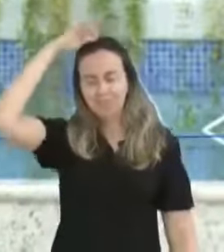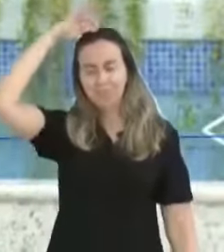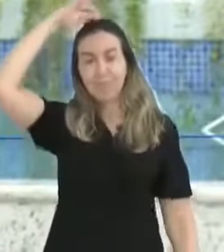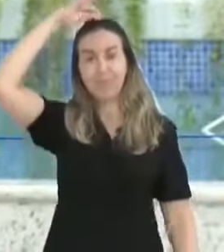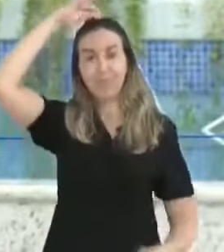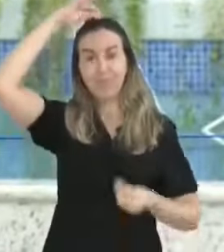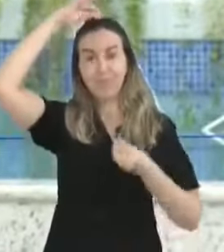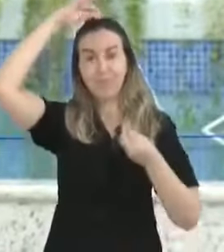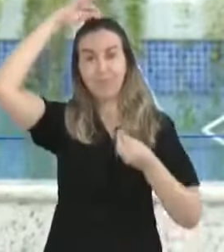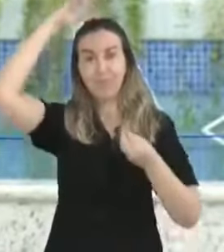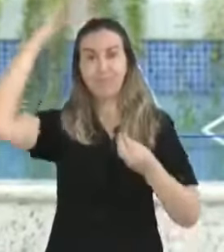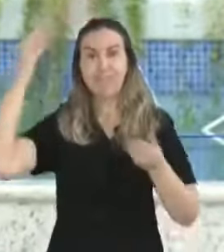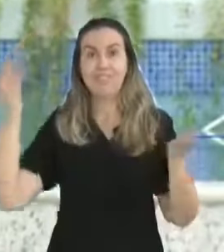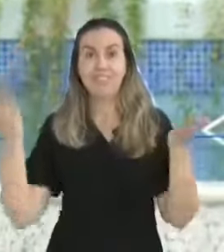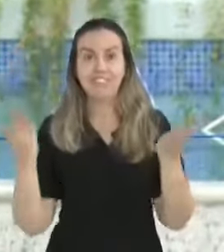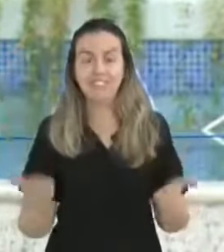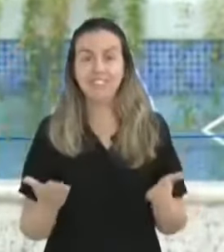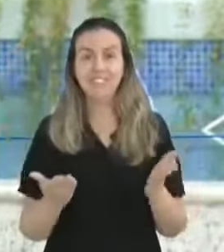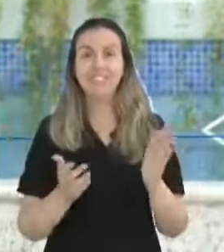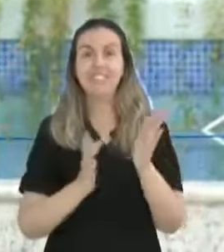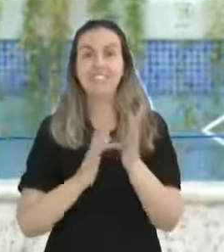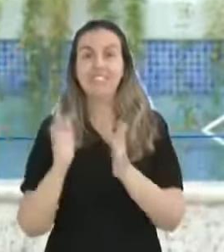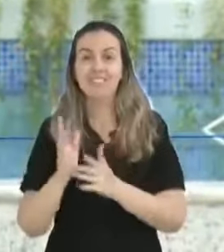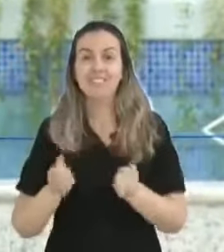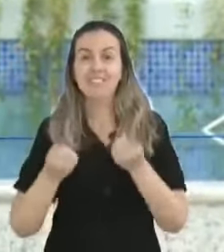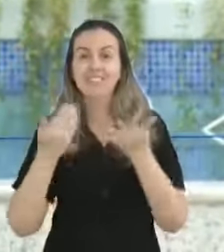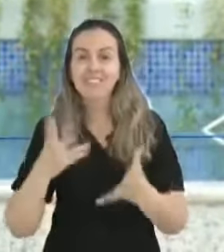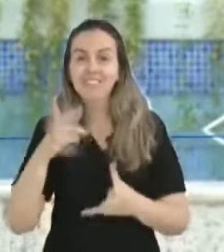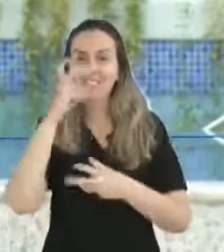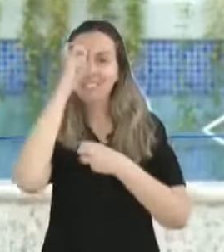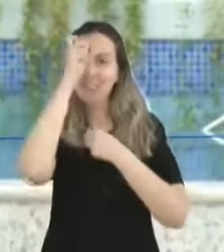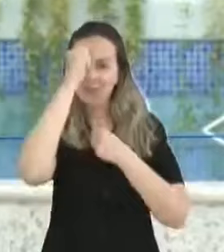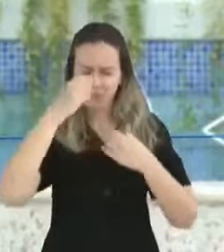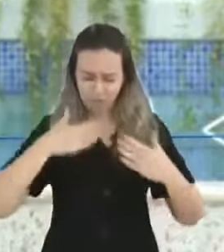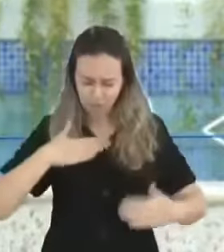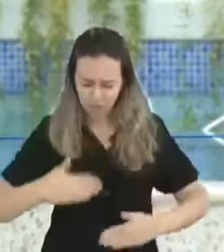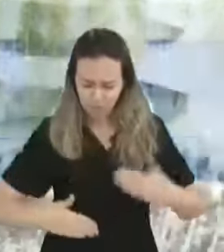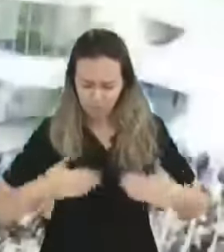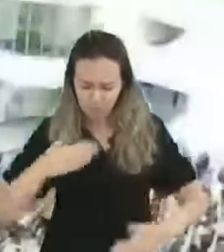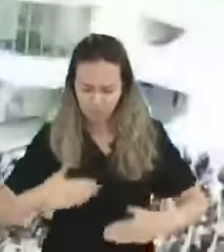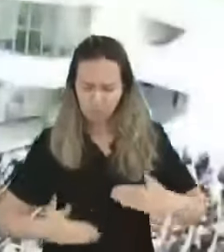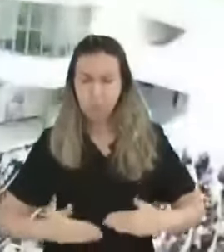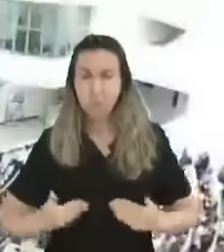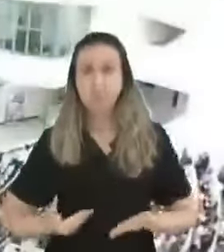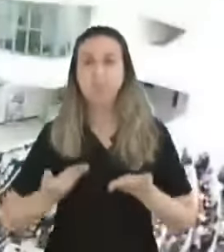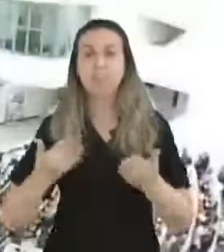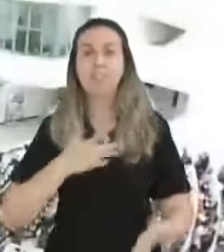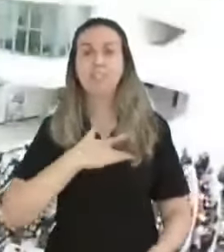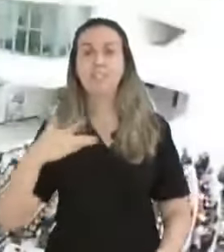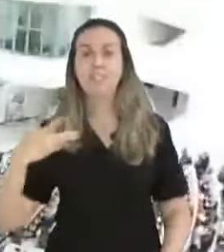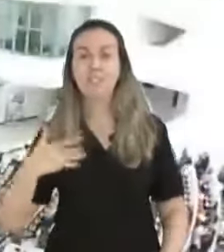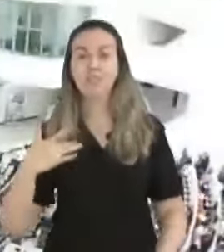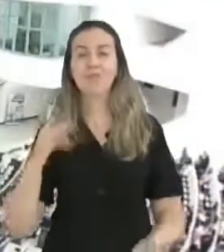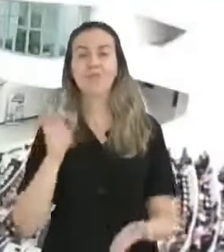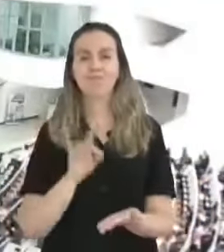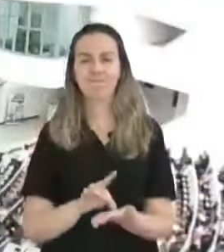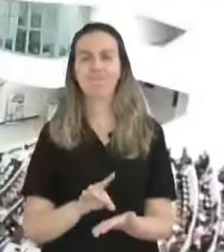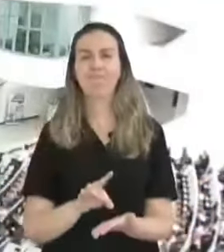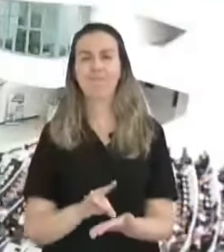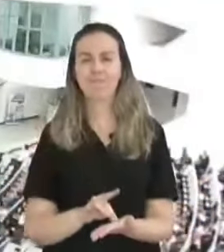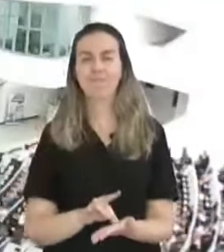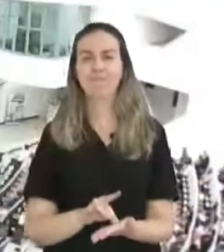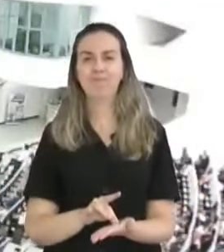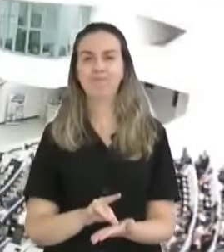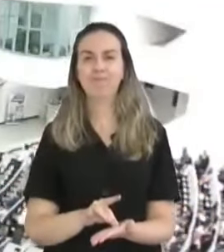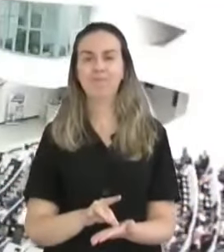vai começar a renovar tuas forças físicas. Uramanchanda que me andará barraia.